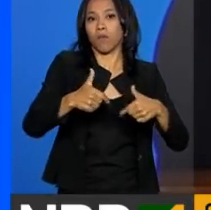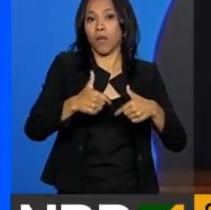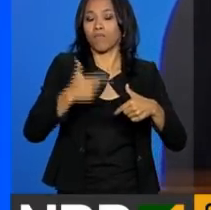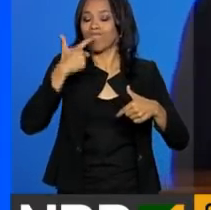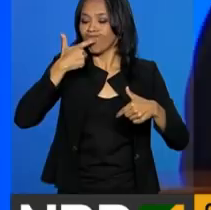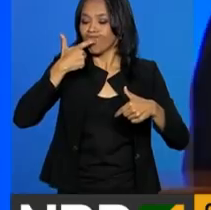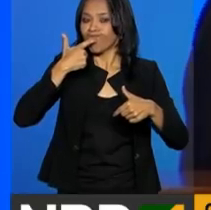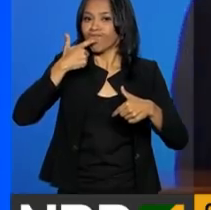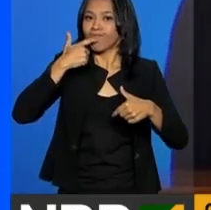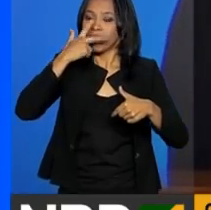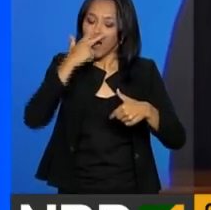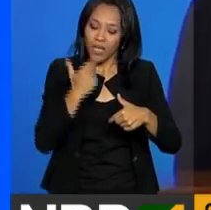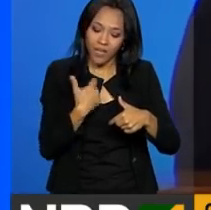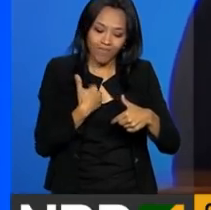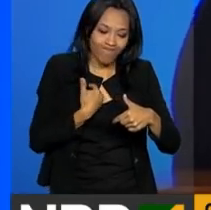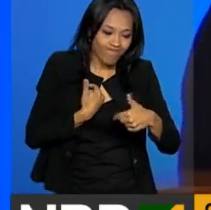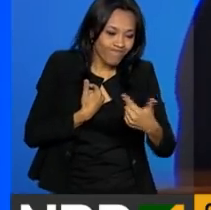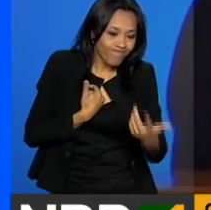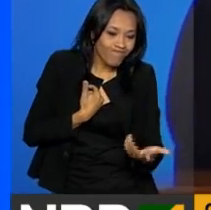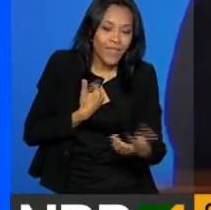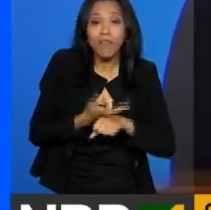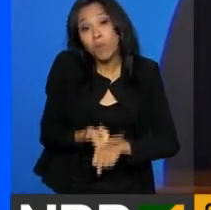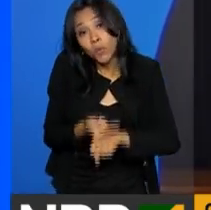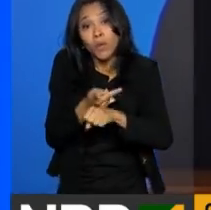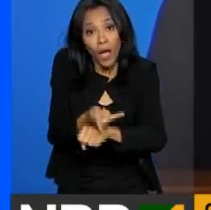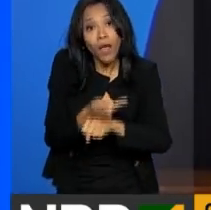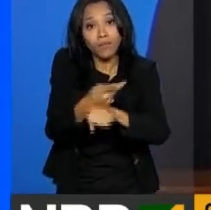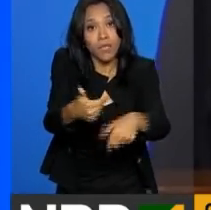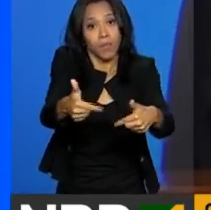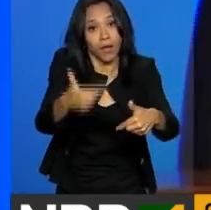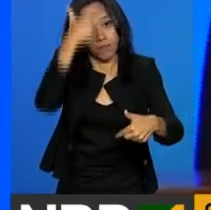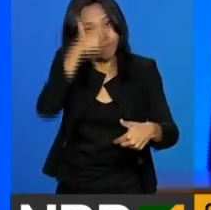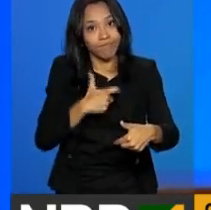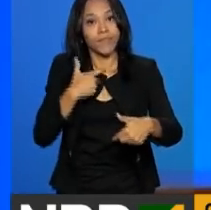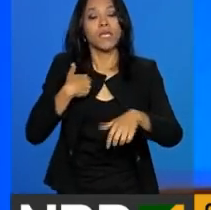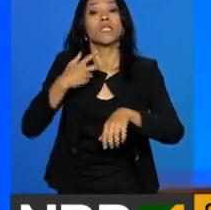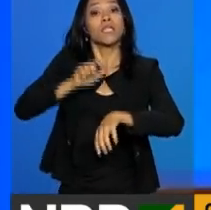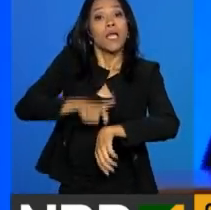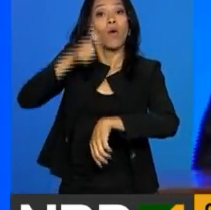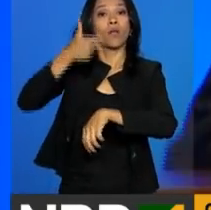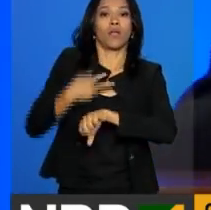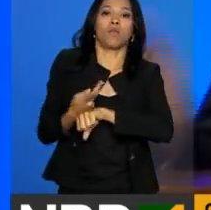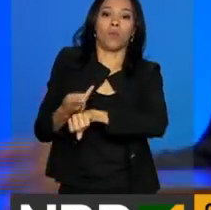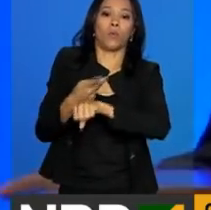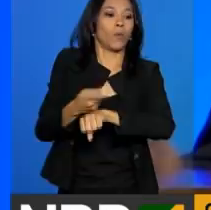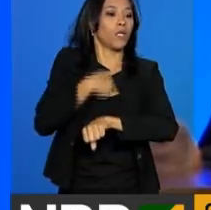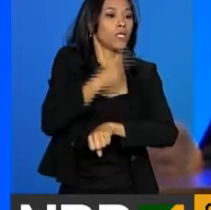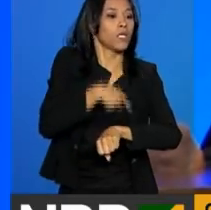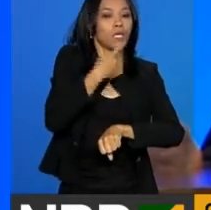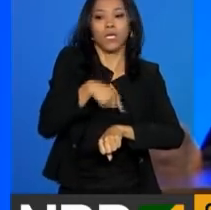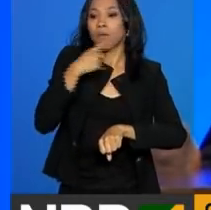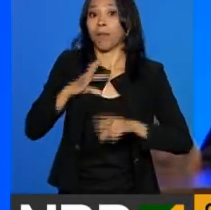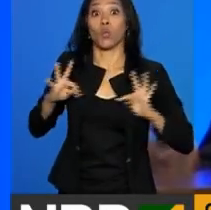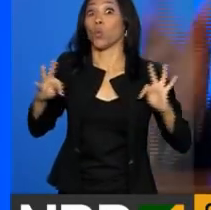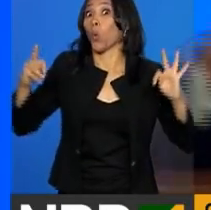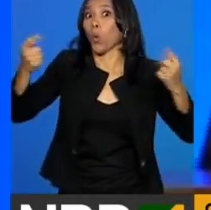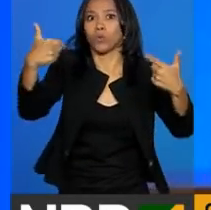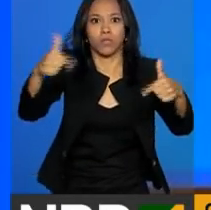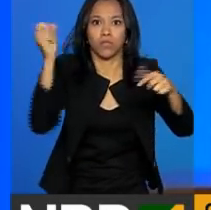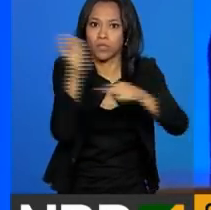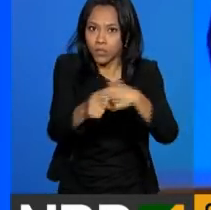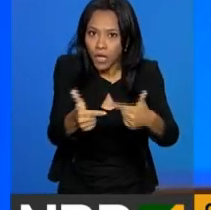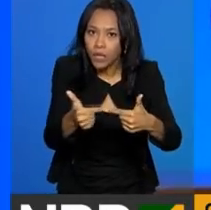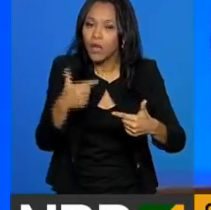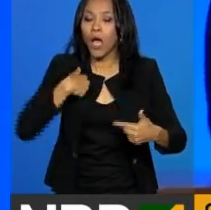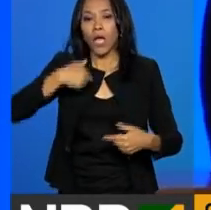se transforma em um alentado ele vai procurar emprego e na medida que vai procurar emprego e como não há emprego para todos linda e ele não